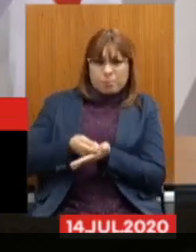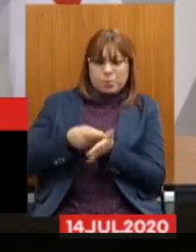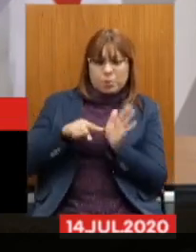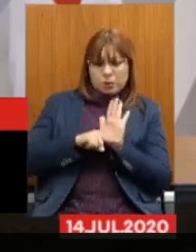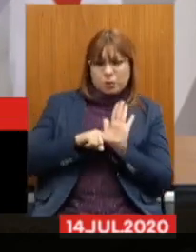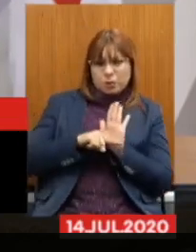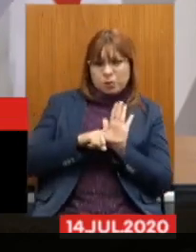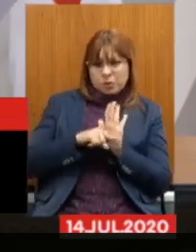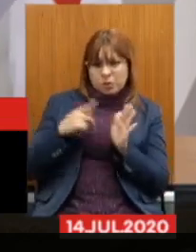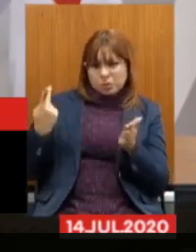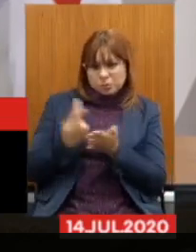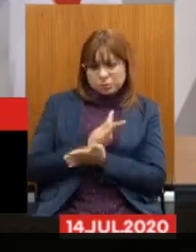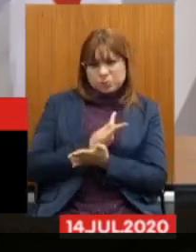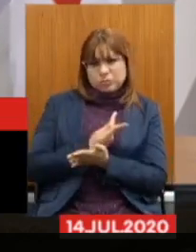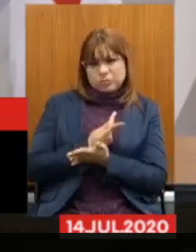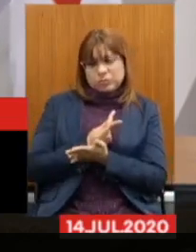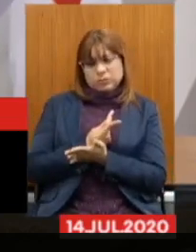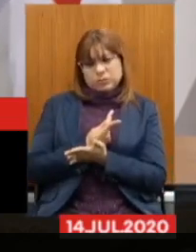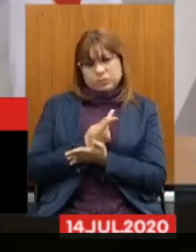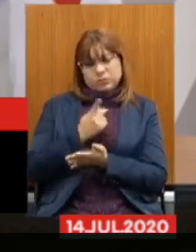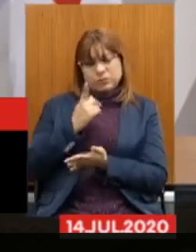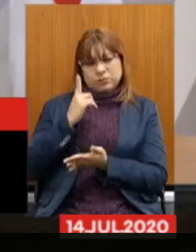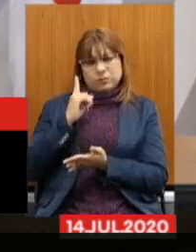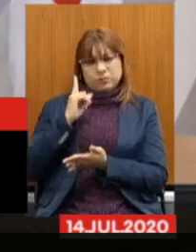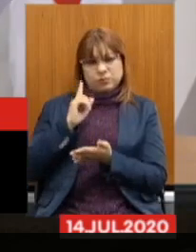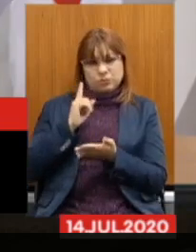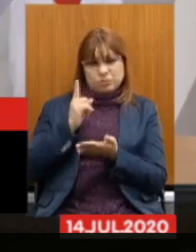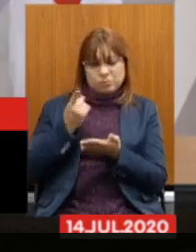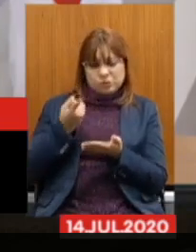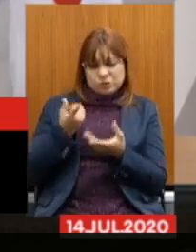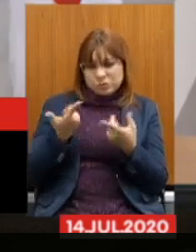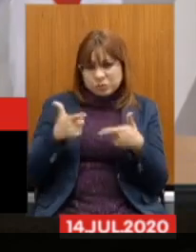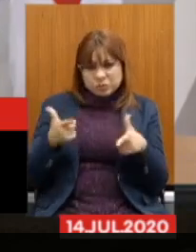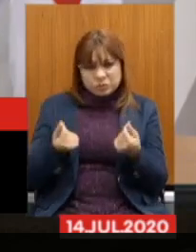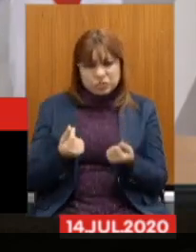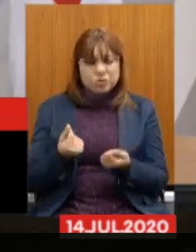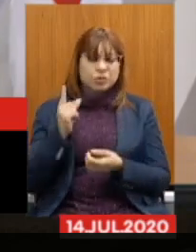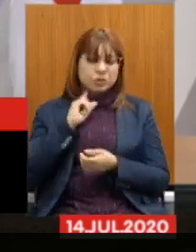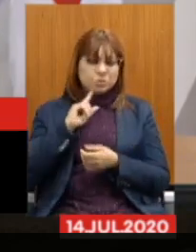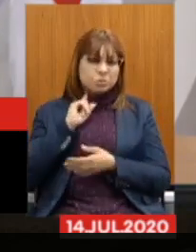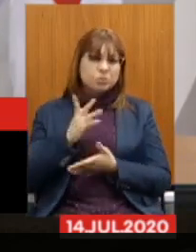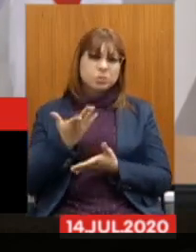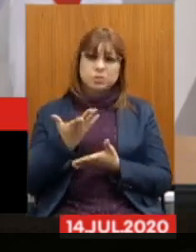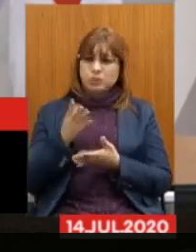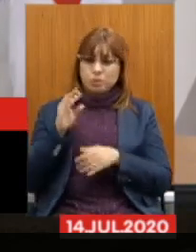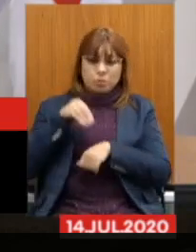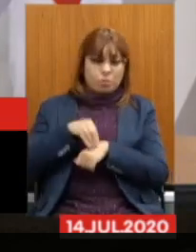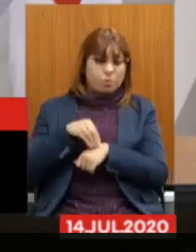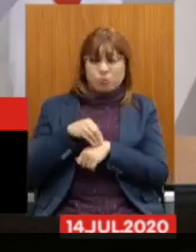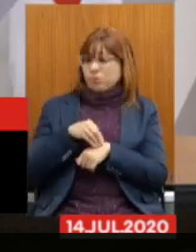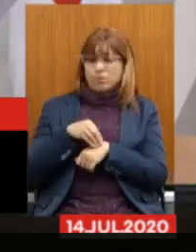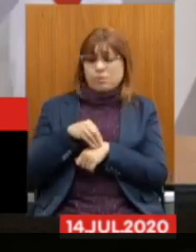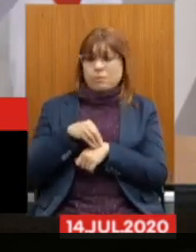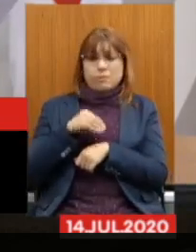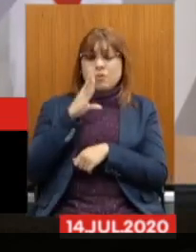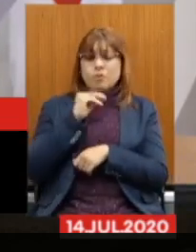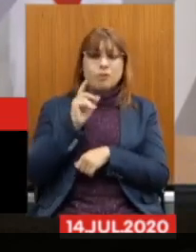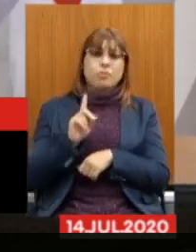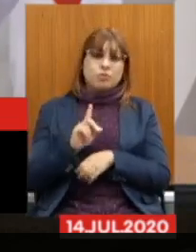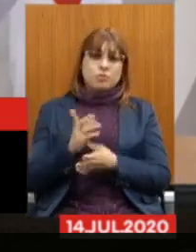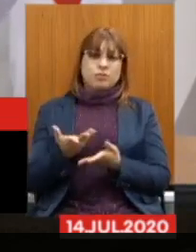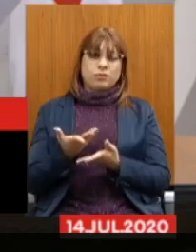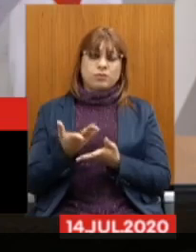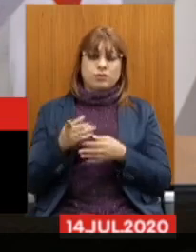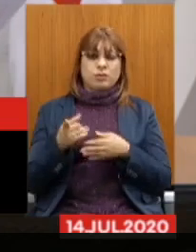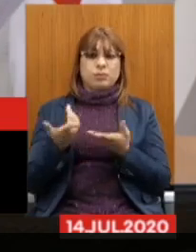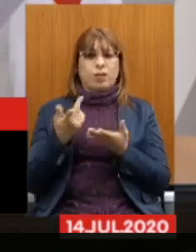próprio governo nesse e em outros mandatos, além de muitos outros prejuízos aos servidores, como retirada de